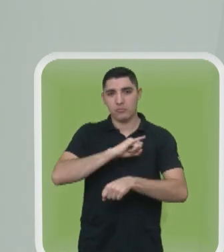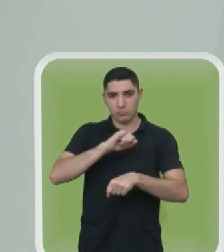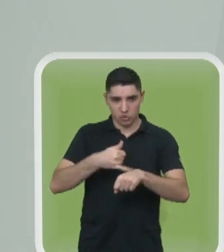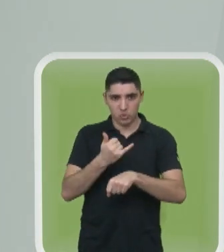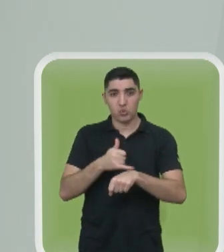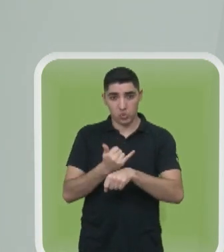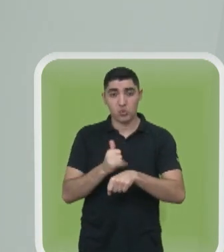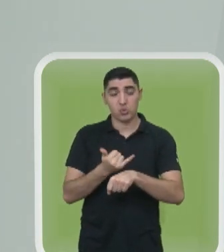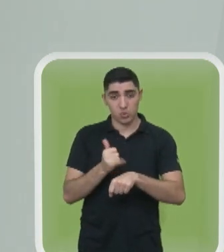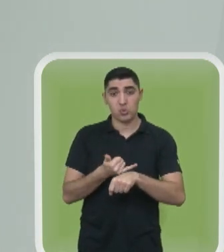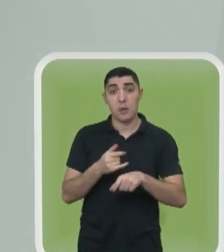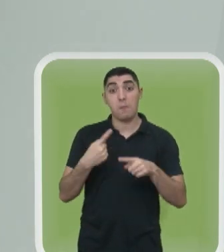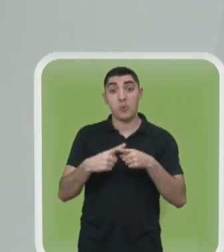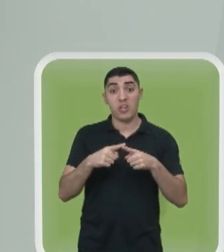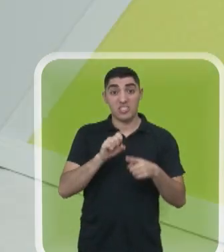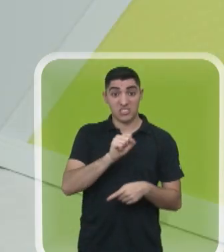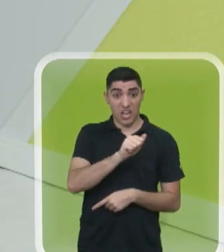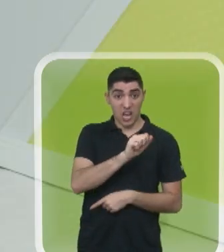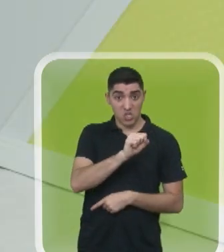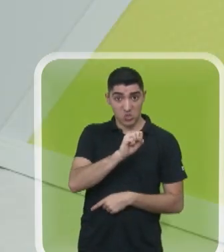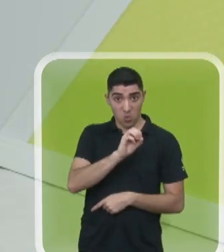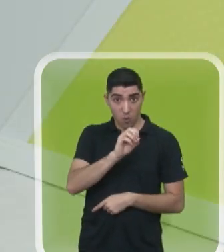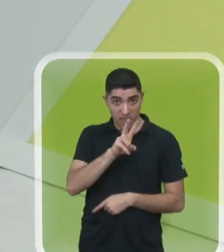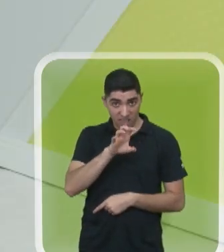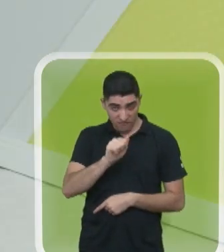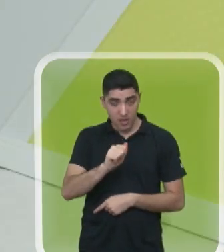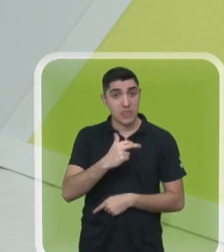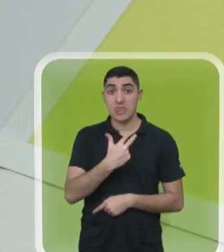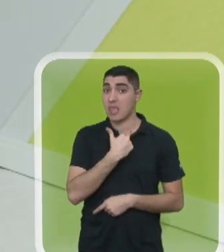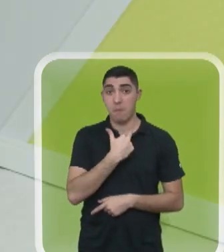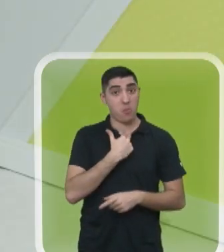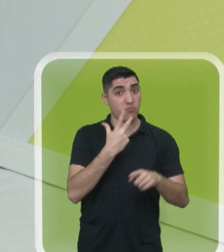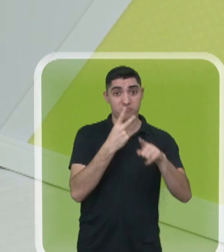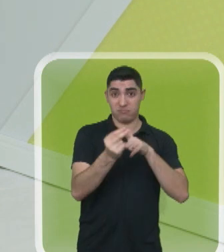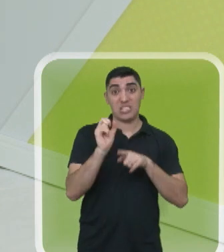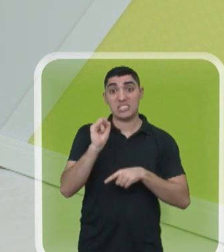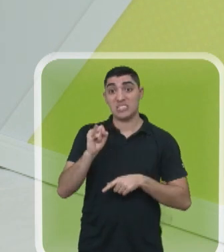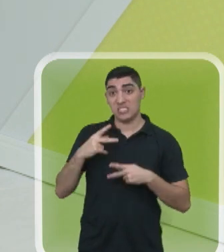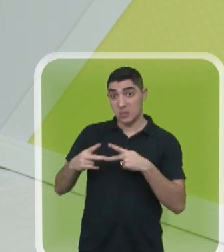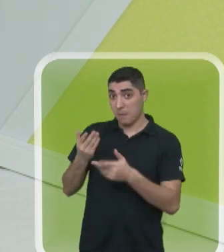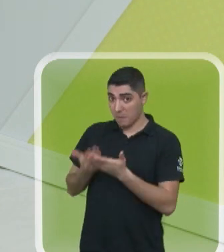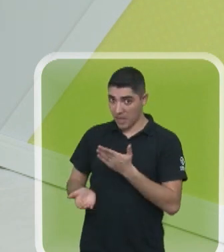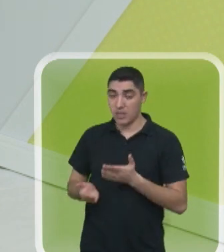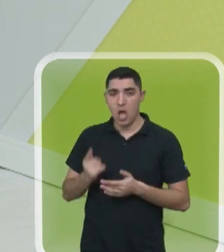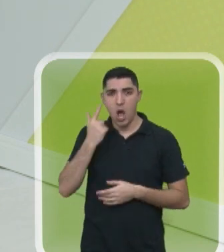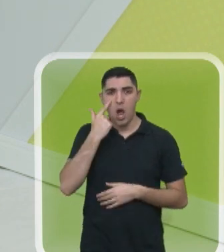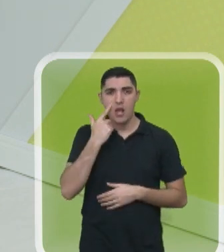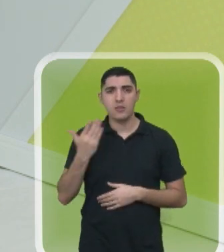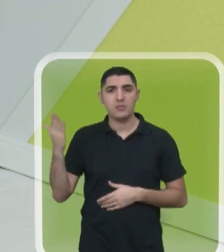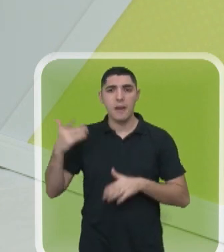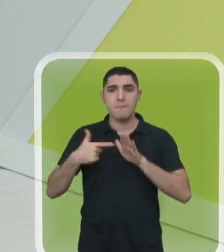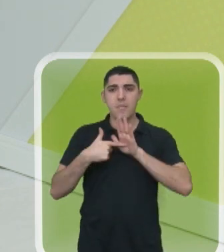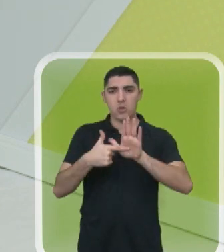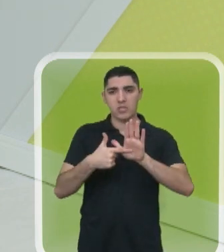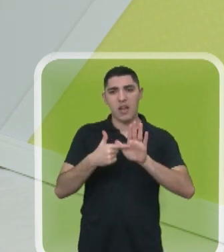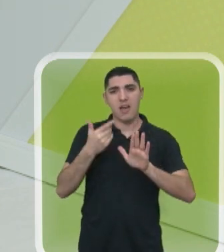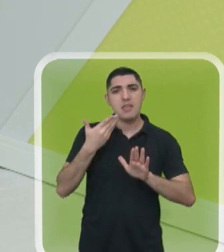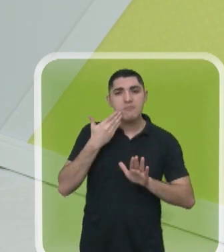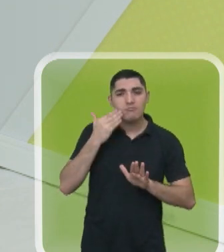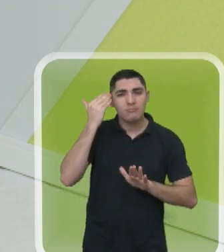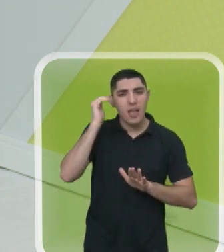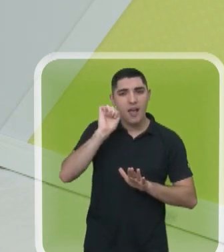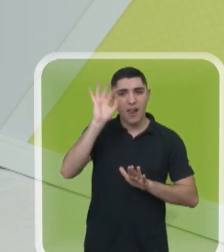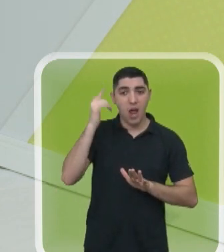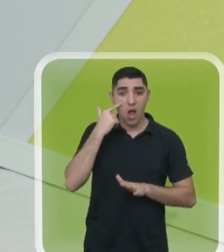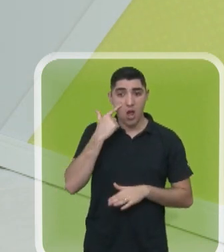Açoeva não pode ganhar em caso de derrota do São José. Blumenau e Campo Mourão. Vamos ver a classificação, que agora dá para a gente entender melhor. Por que interessa para o